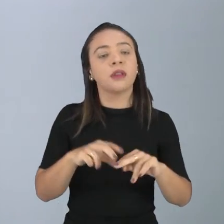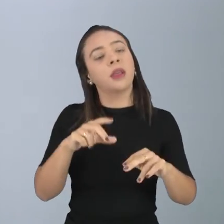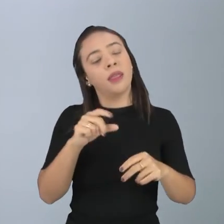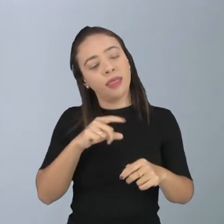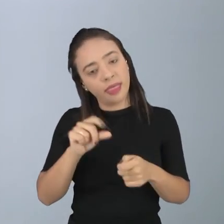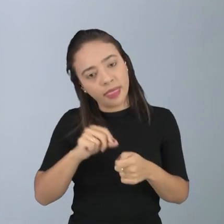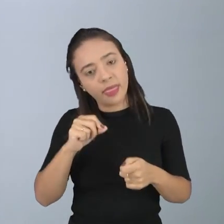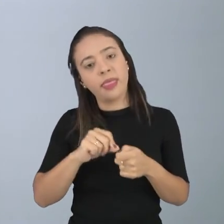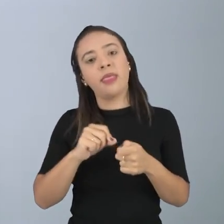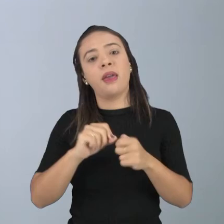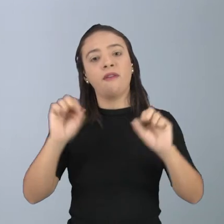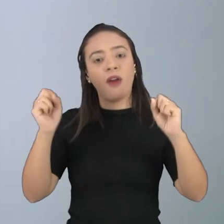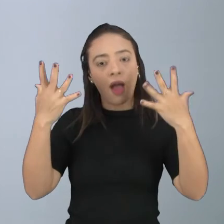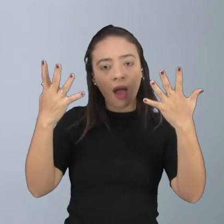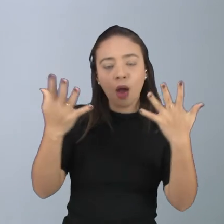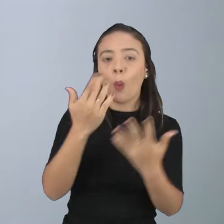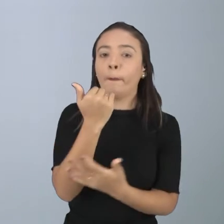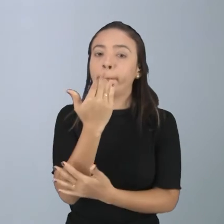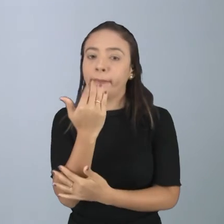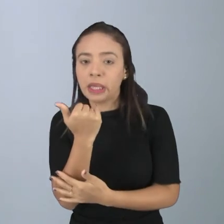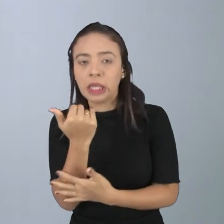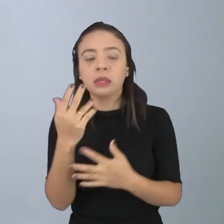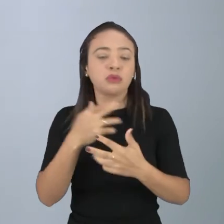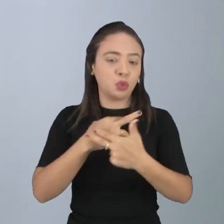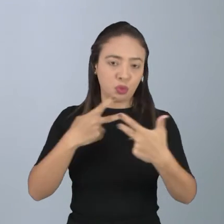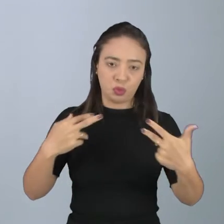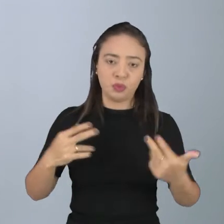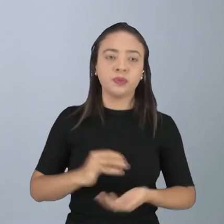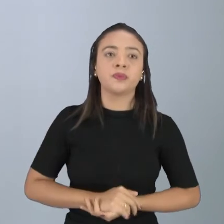celebração com simbolismo, com comida, com festa, enfim.